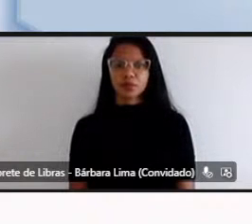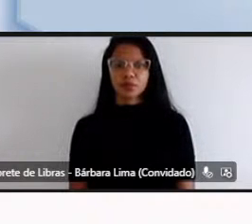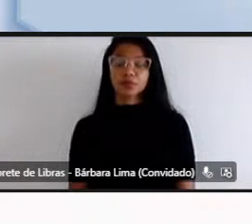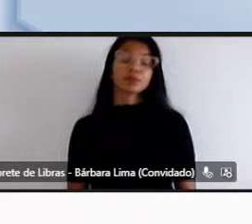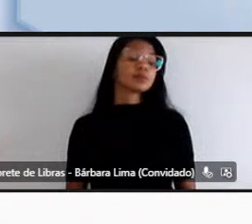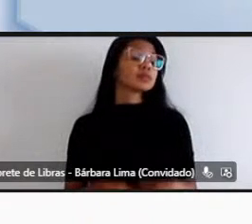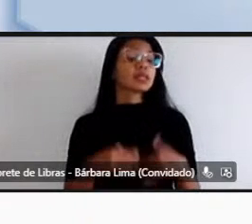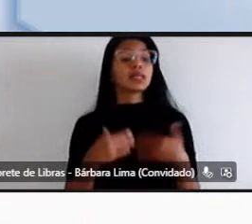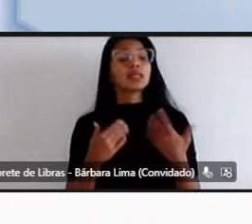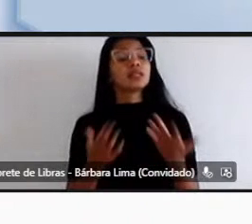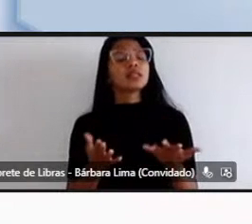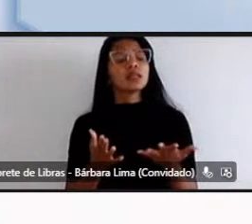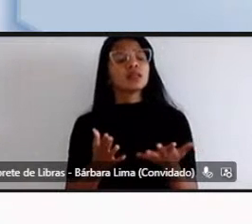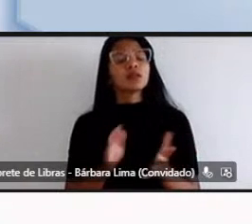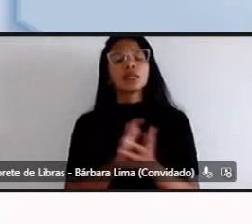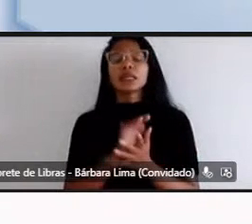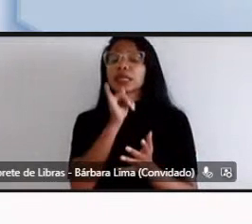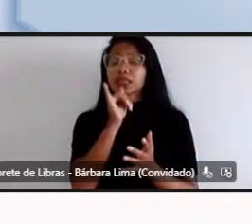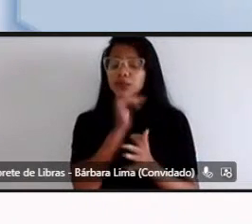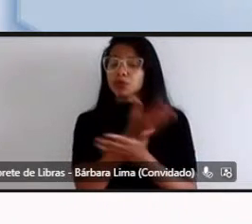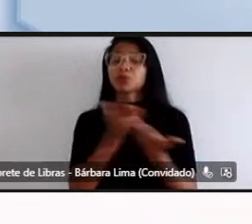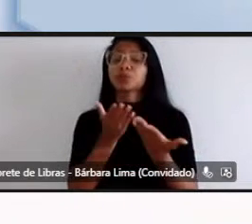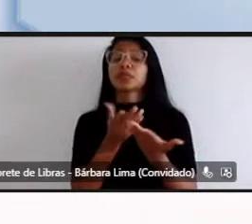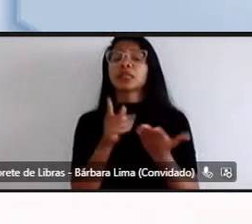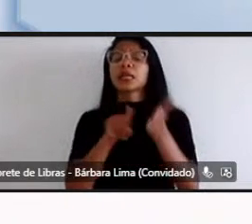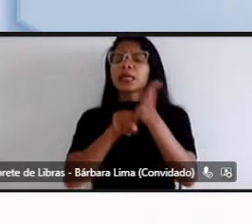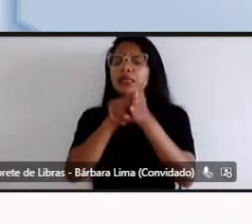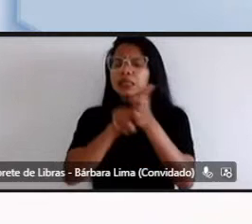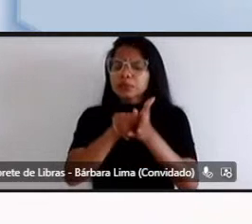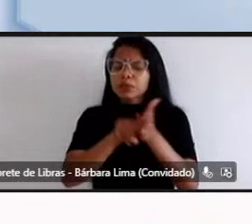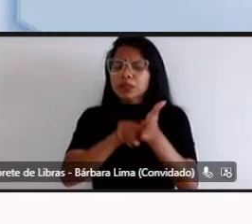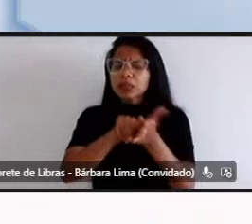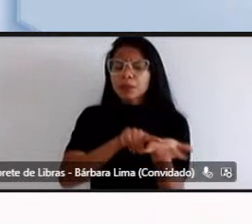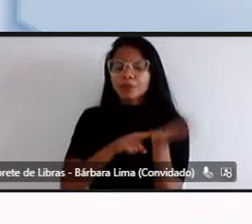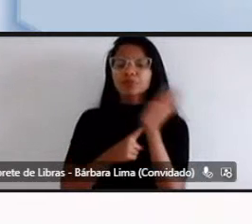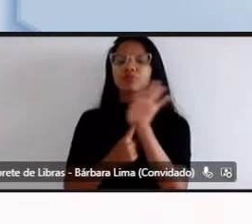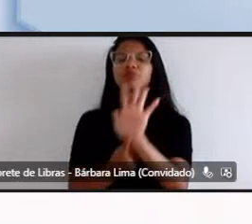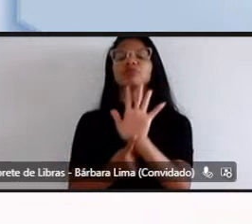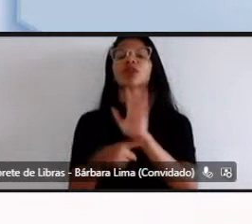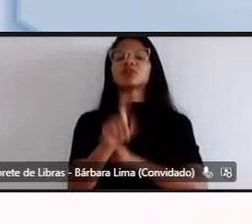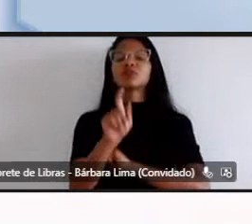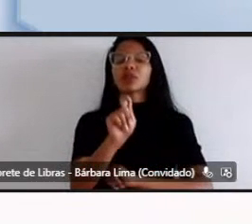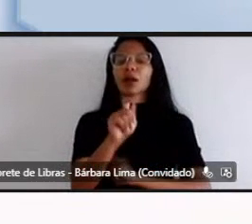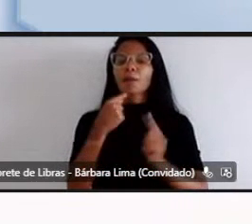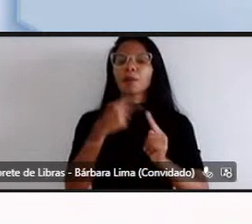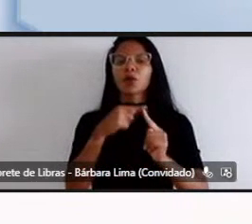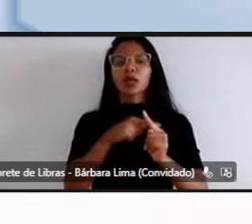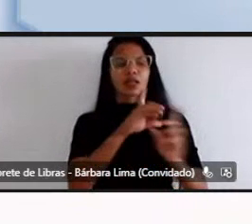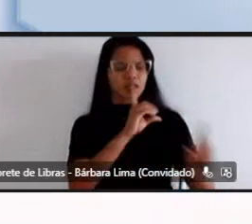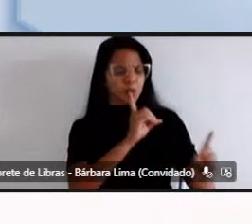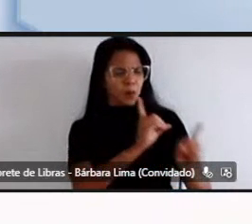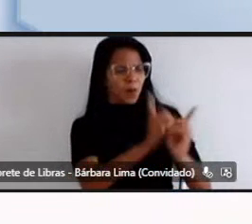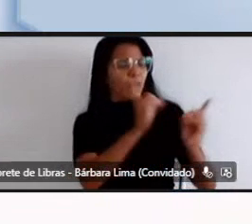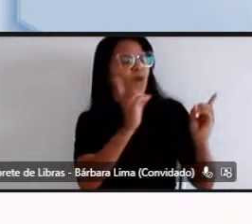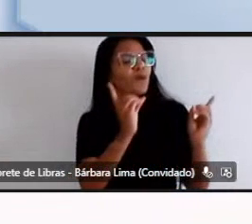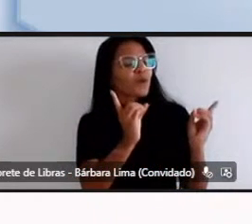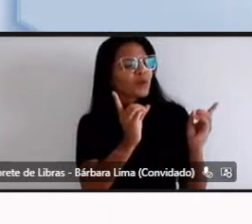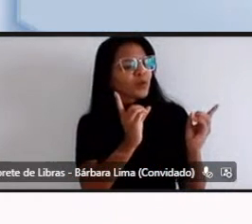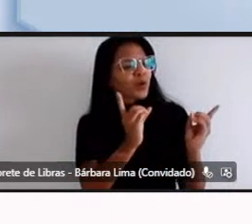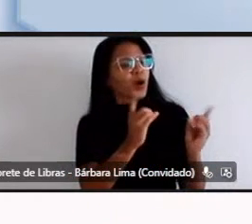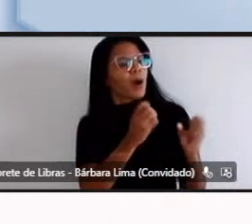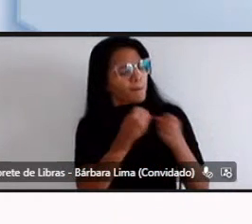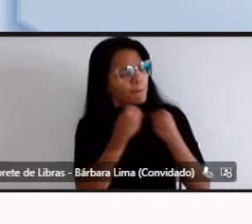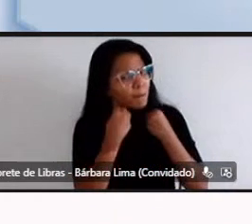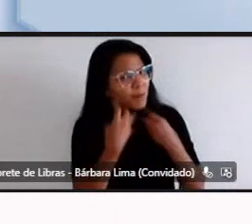Então, o que as pesquisas mostram é que esses encontros restaurativos são muito efetivos,